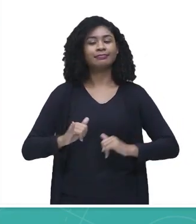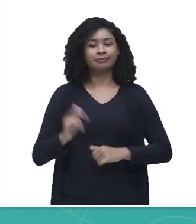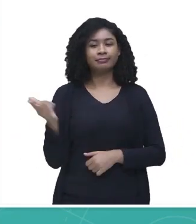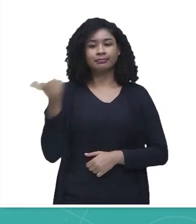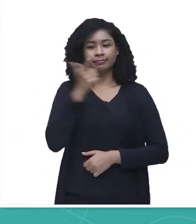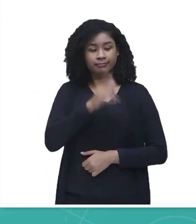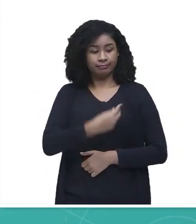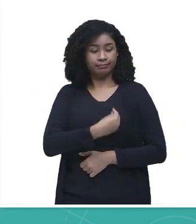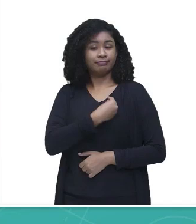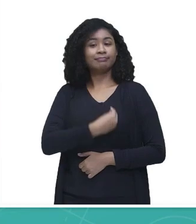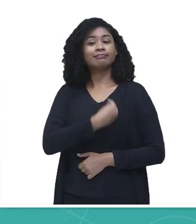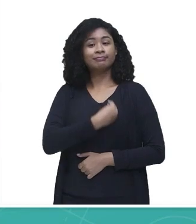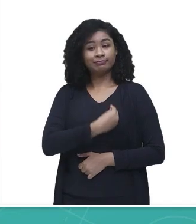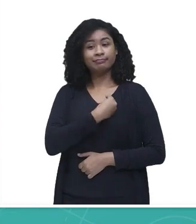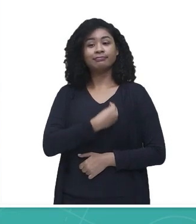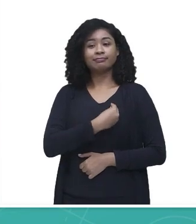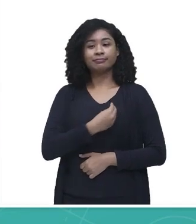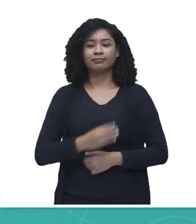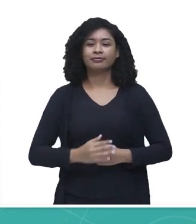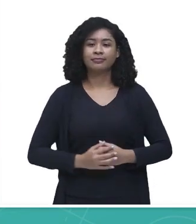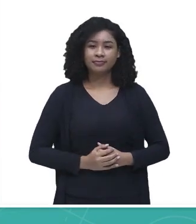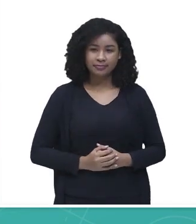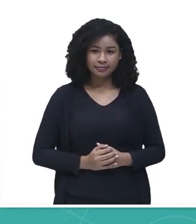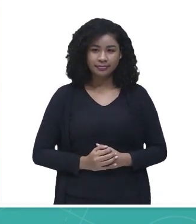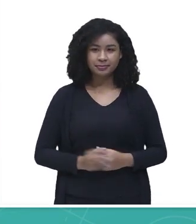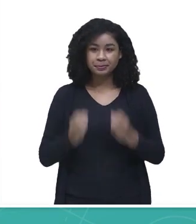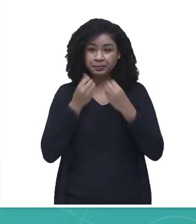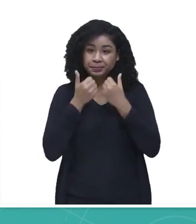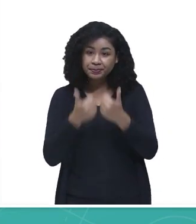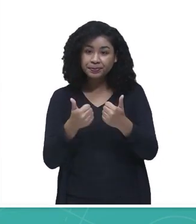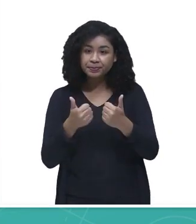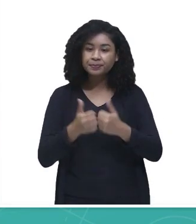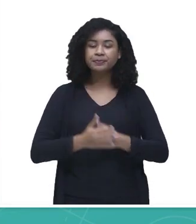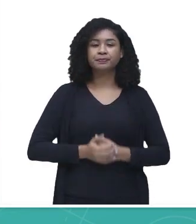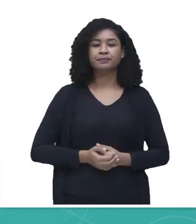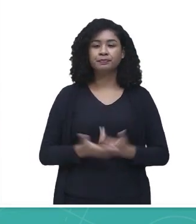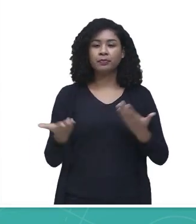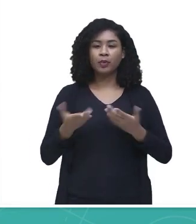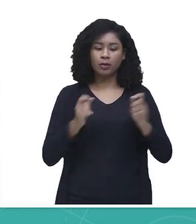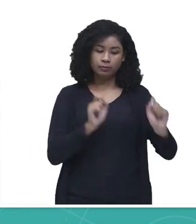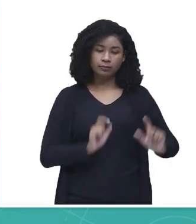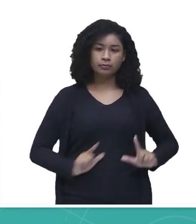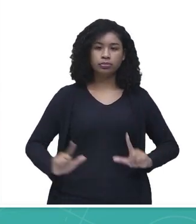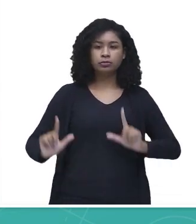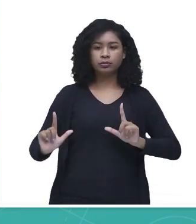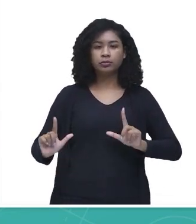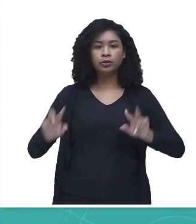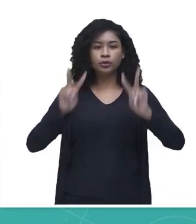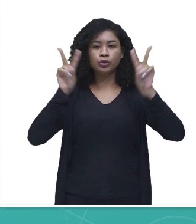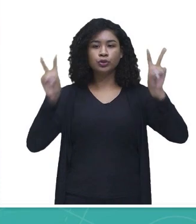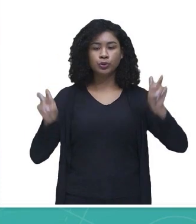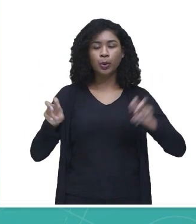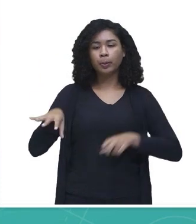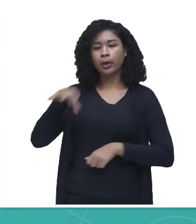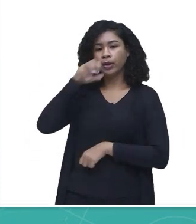continuarem sobrevivendo, tá bom? Então, vamos lá, voltar para a nossa cartela da respiração